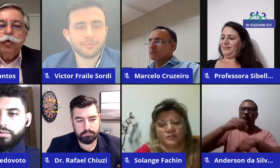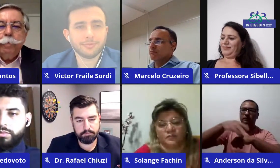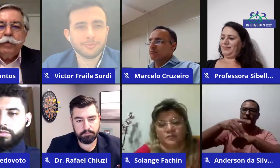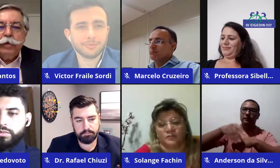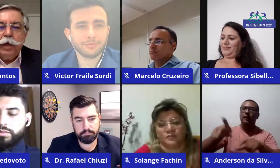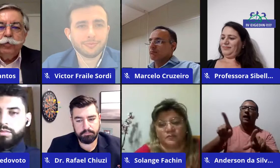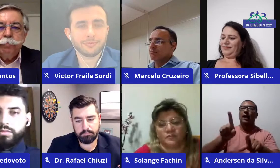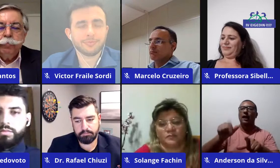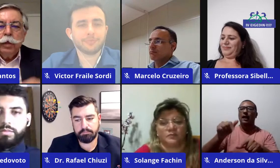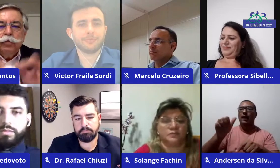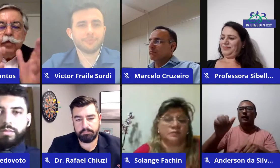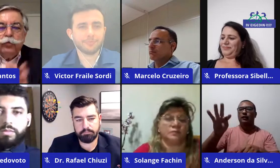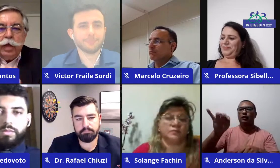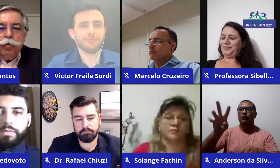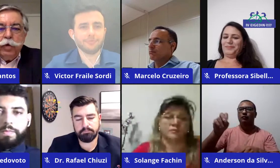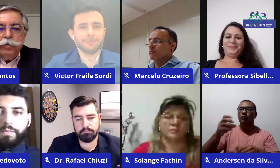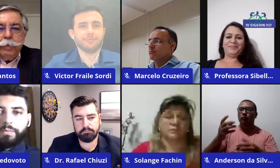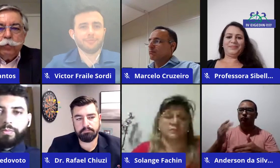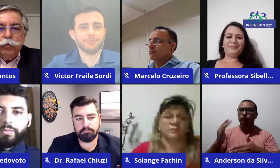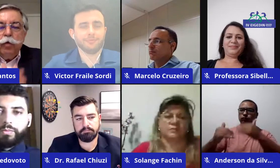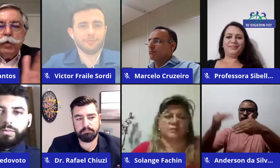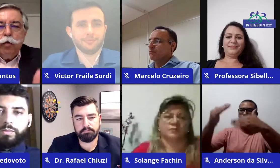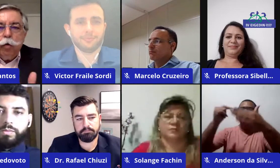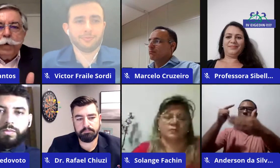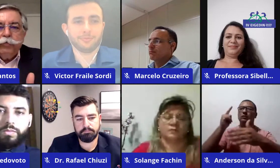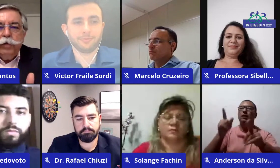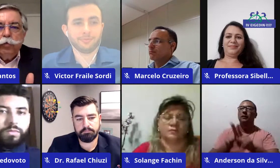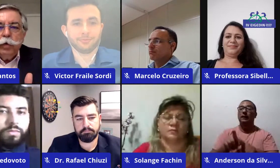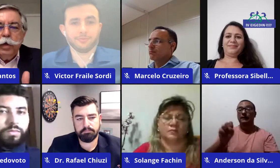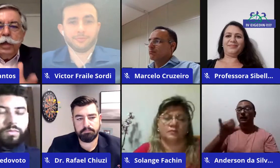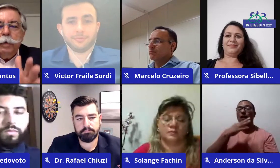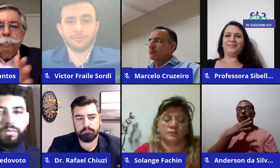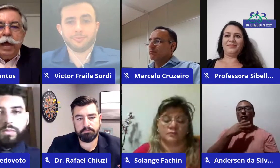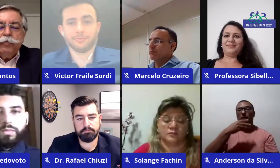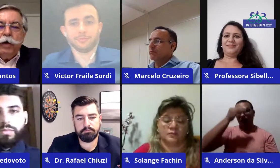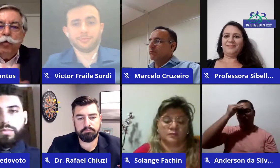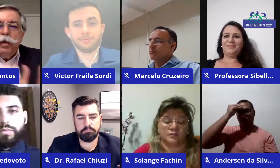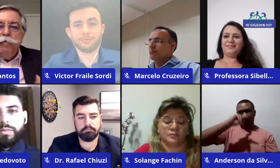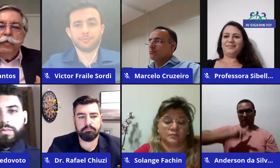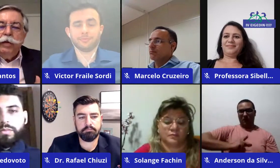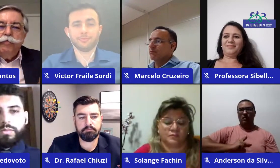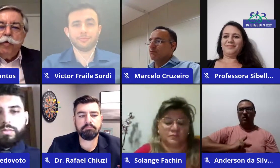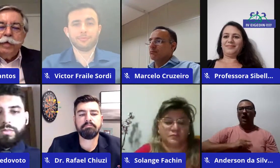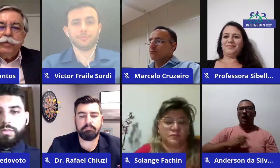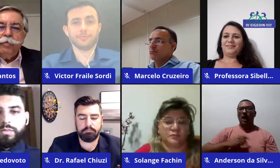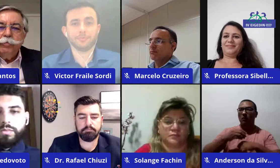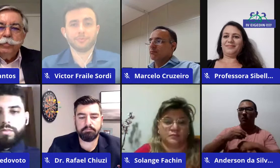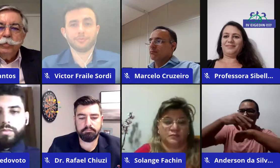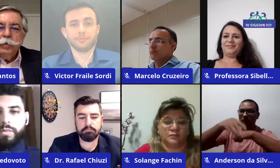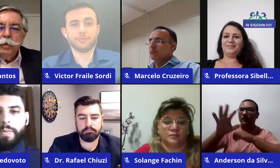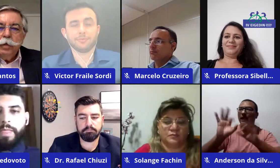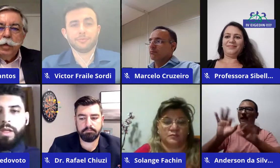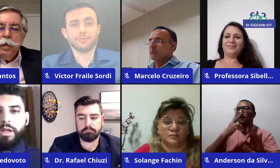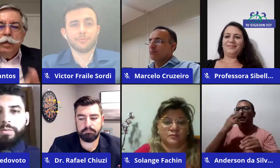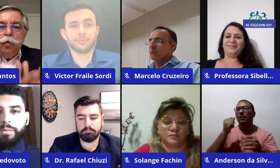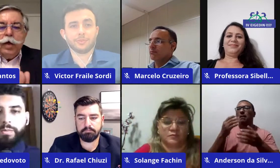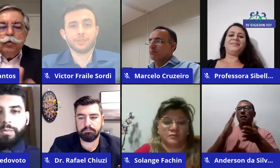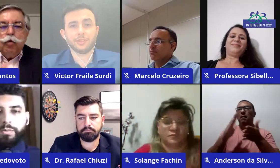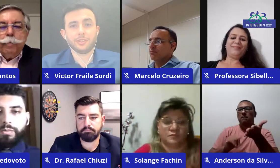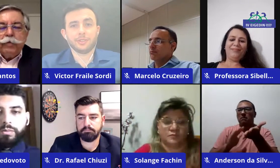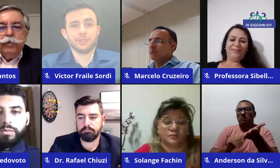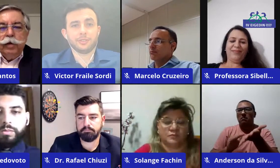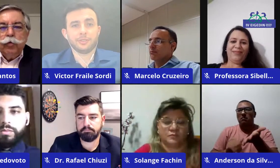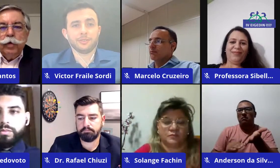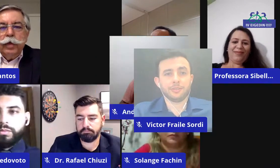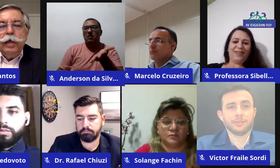cresce quando compartilhado. Se eu tenho conhecimento e eu não compartilho, ele perde valor, ele vira informação. E